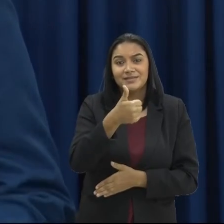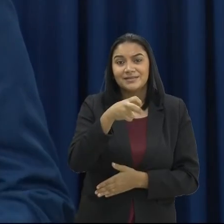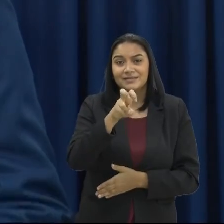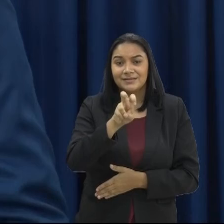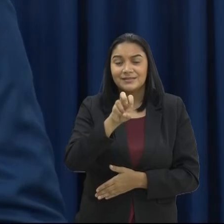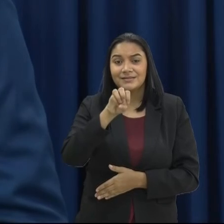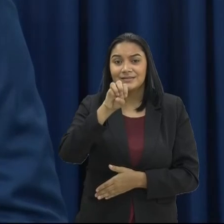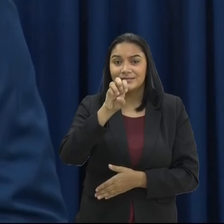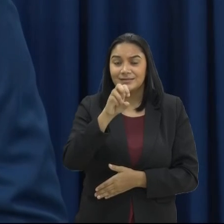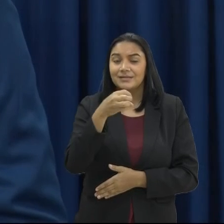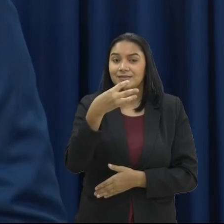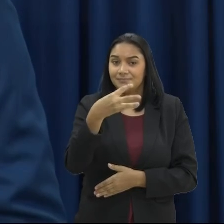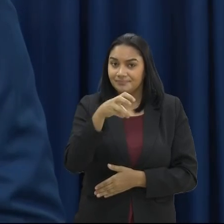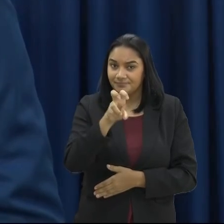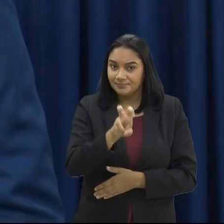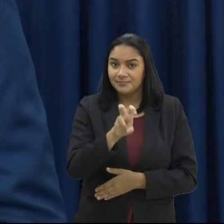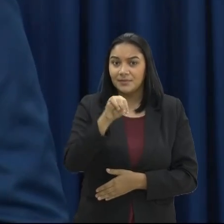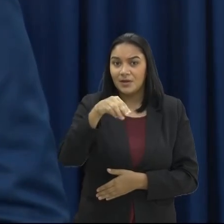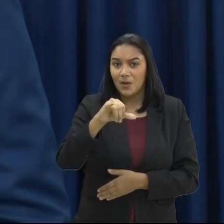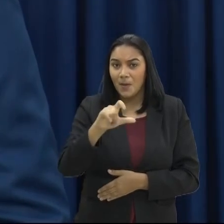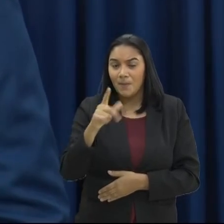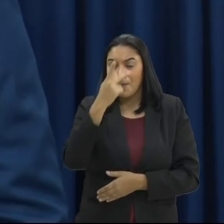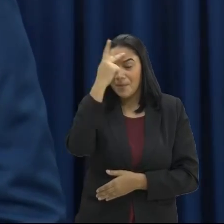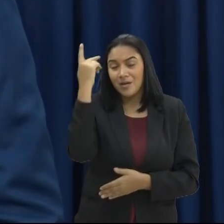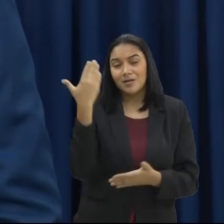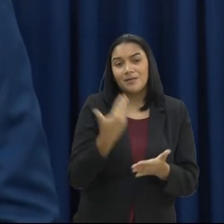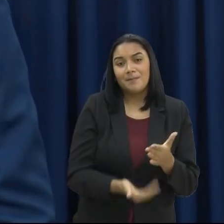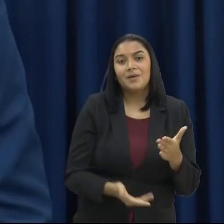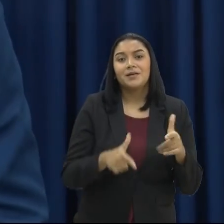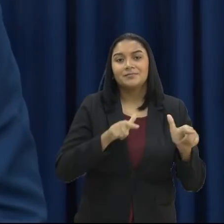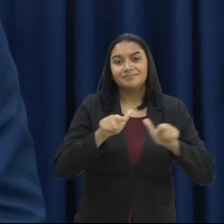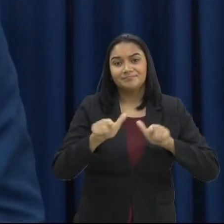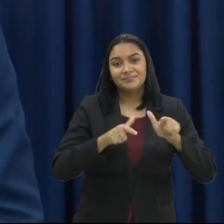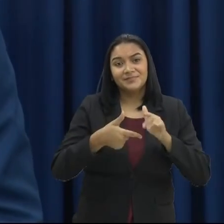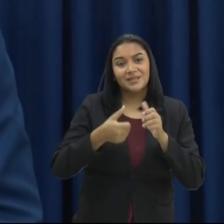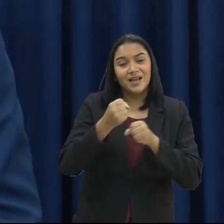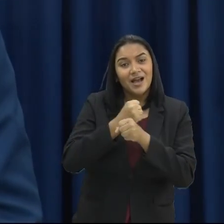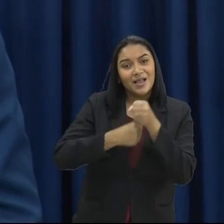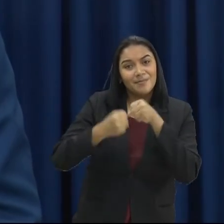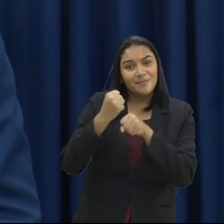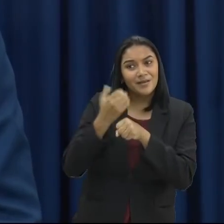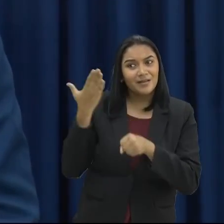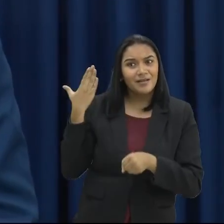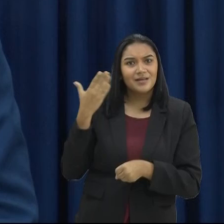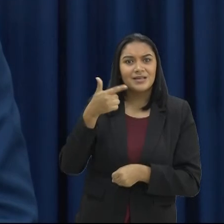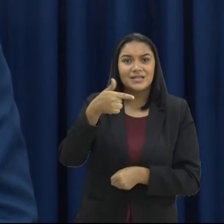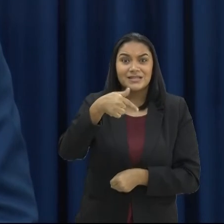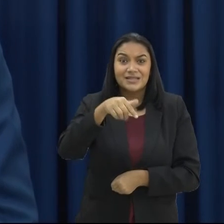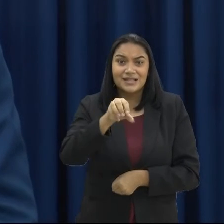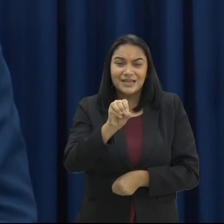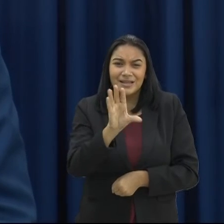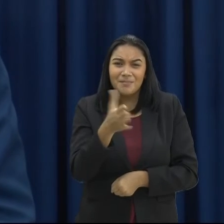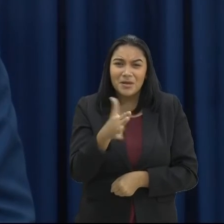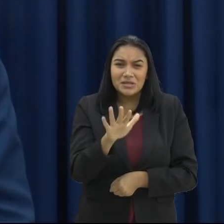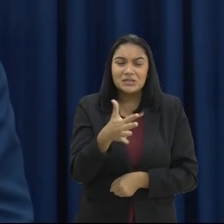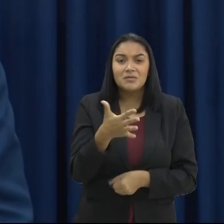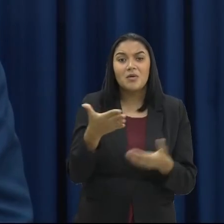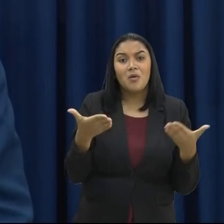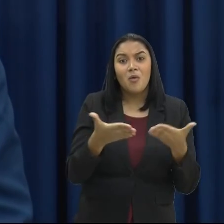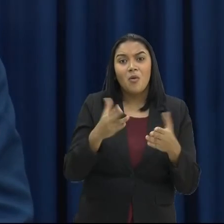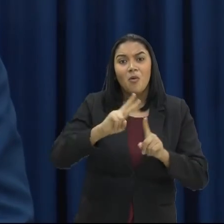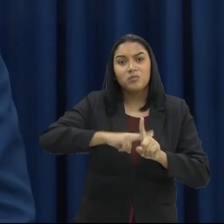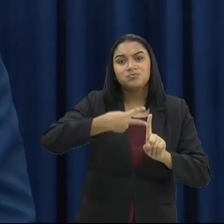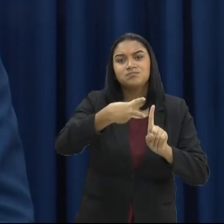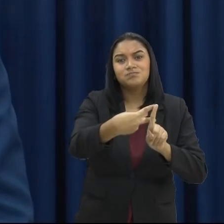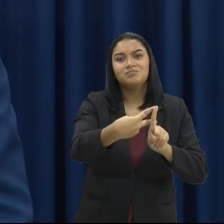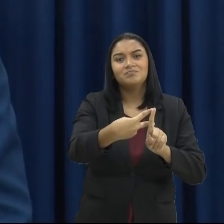mil teresinenses desempregados. Ano passado, era pouco mais de 70, e já era muito. Esse ano, isso quase